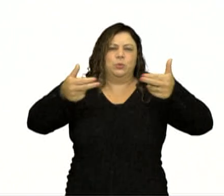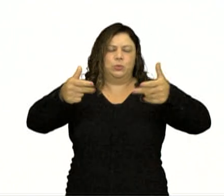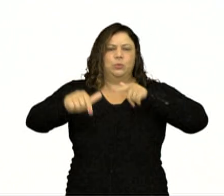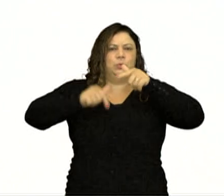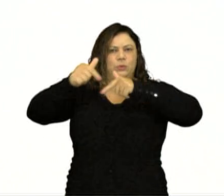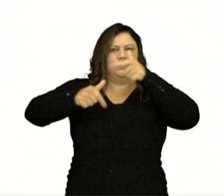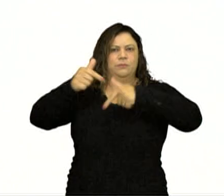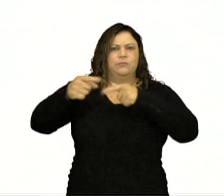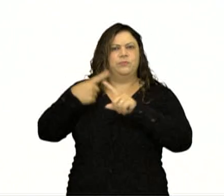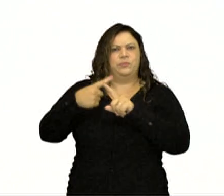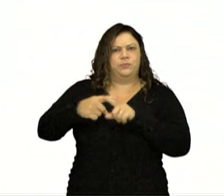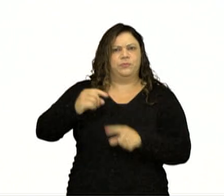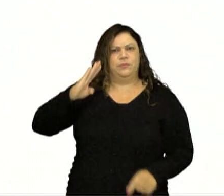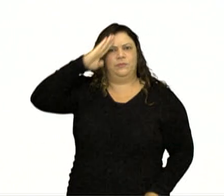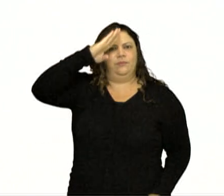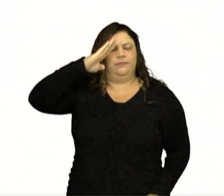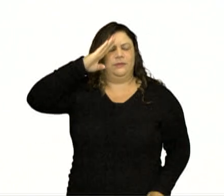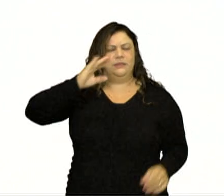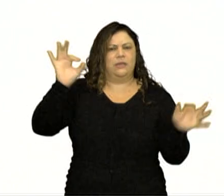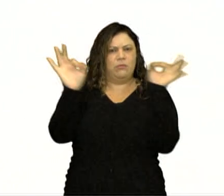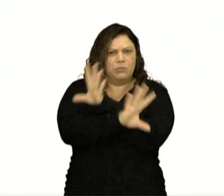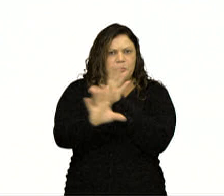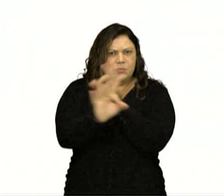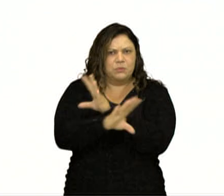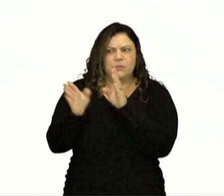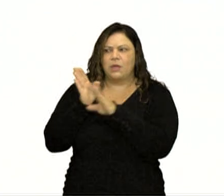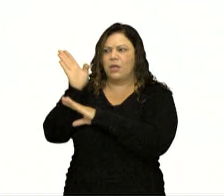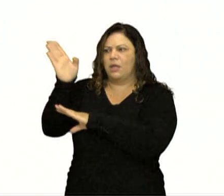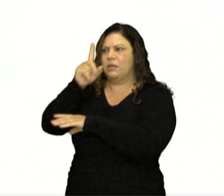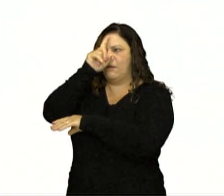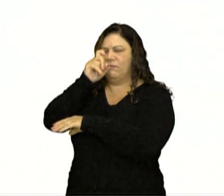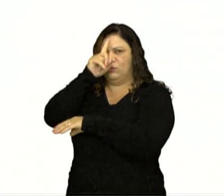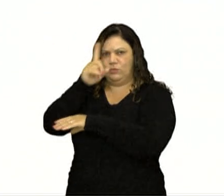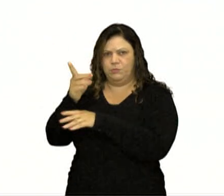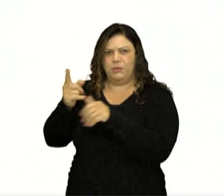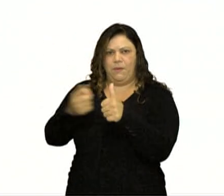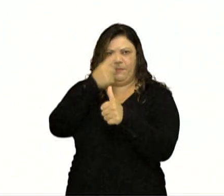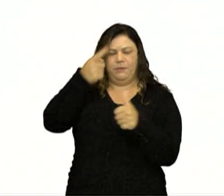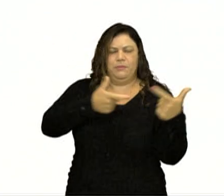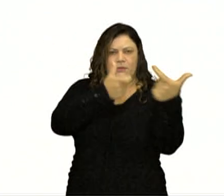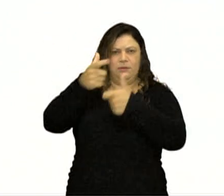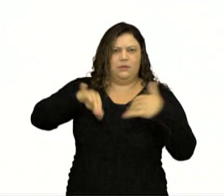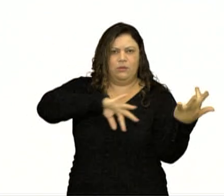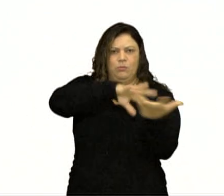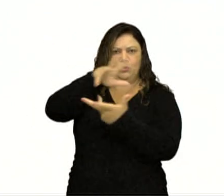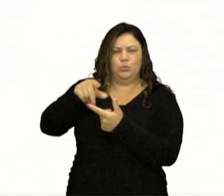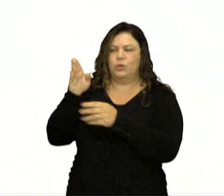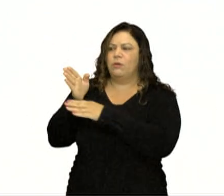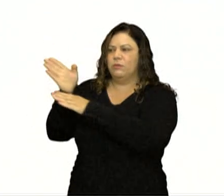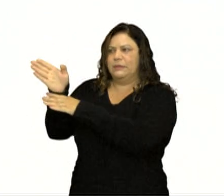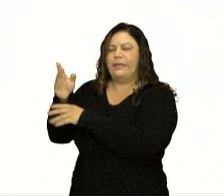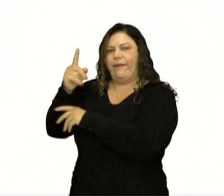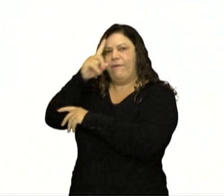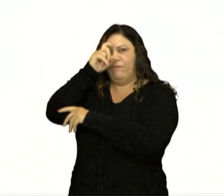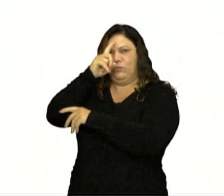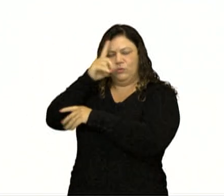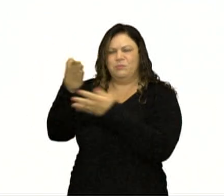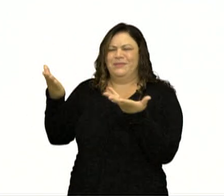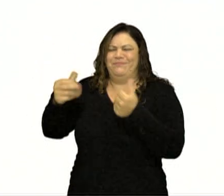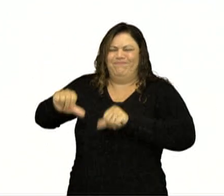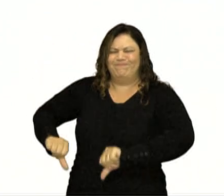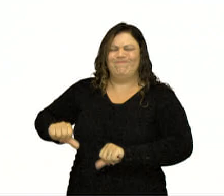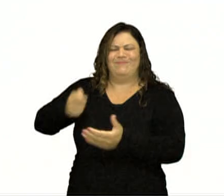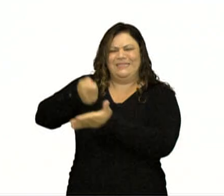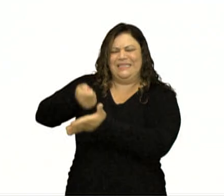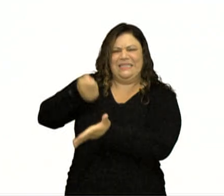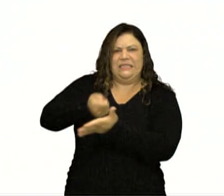reformado da guerra. Quando a guerra terminou, ele estava hospitalizado na Primeira Guerra Mundial. E ele vai se sentir muito mal com as punições